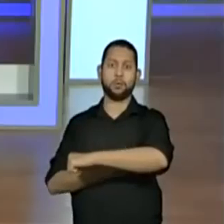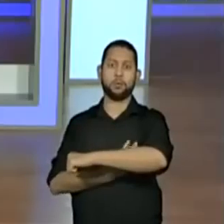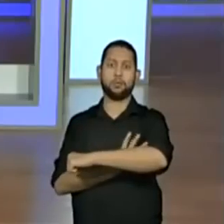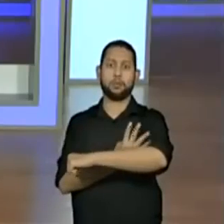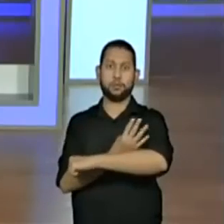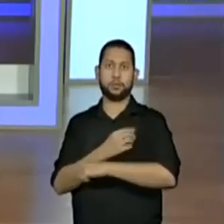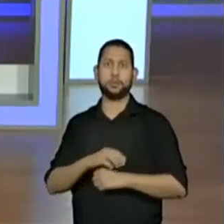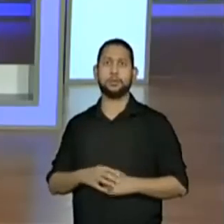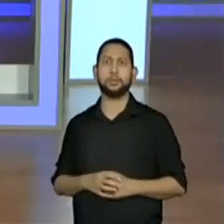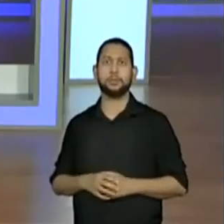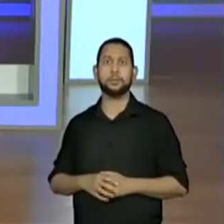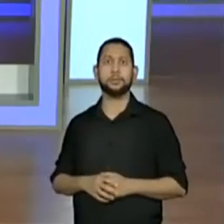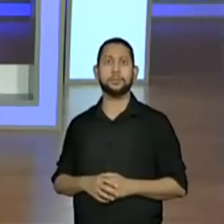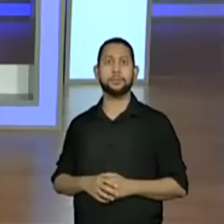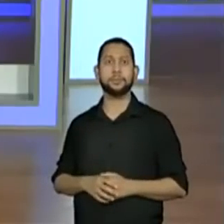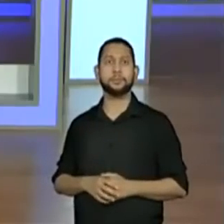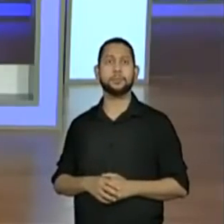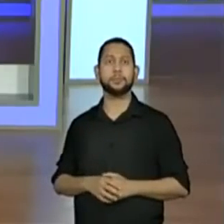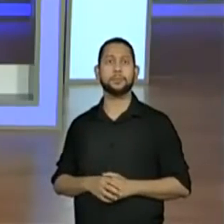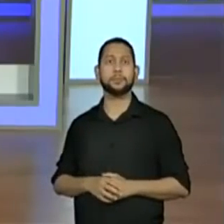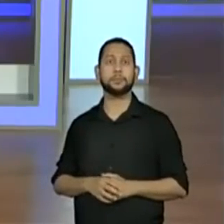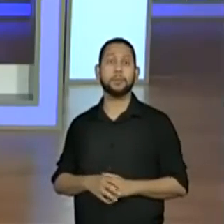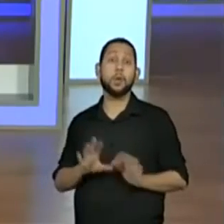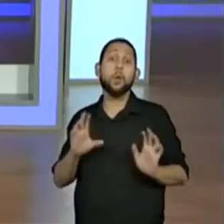Pegar a caneta